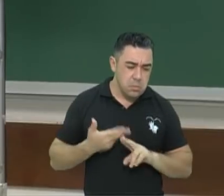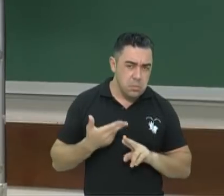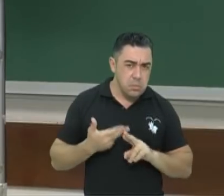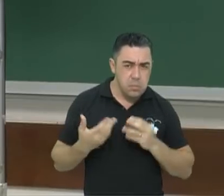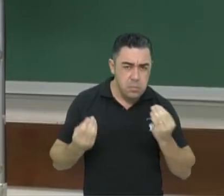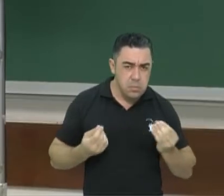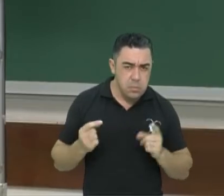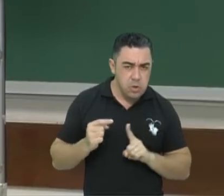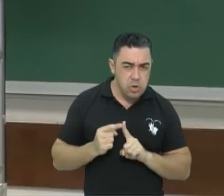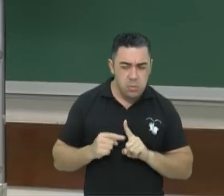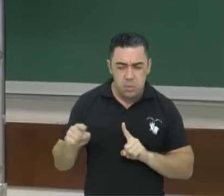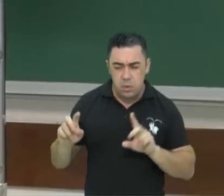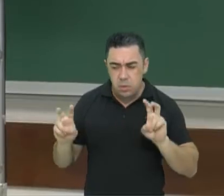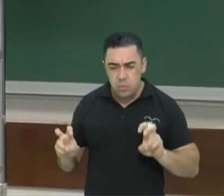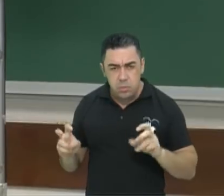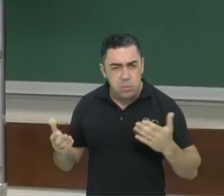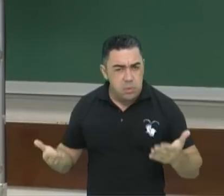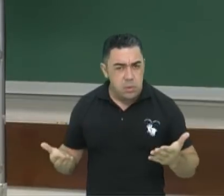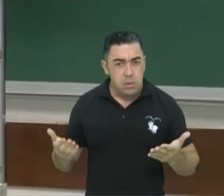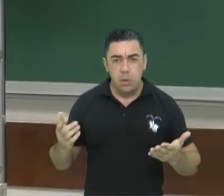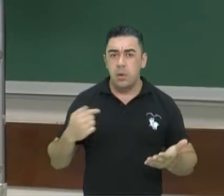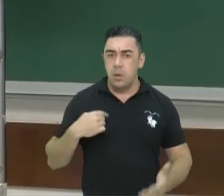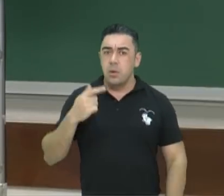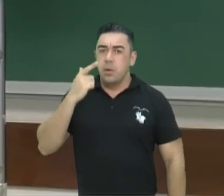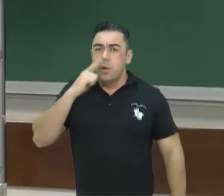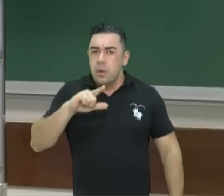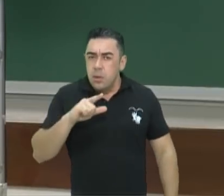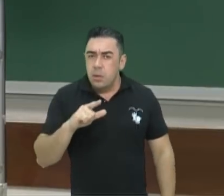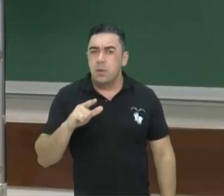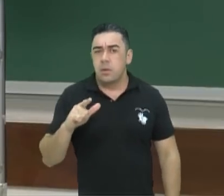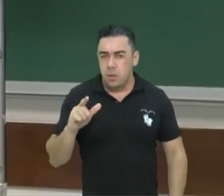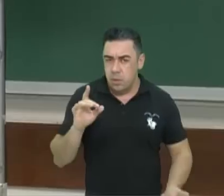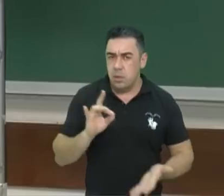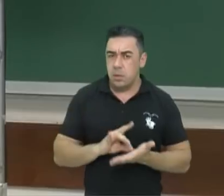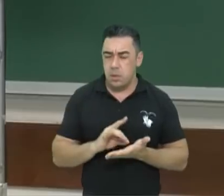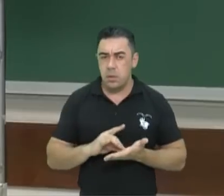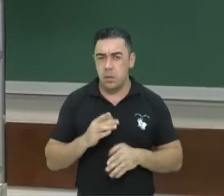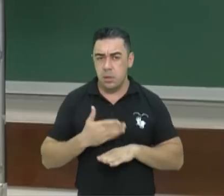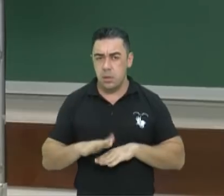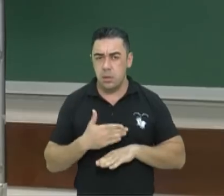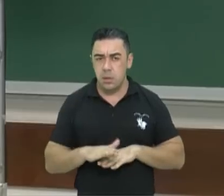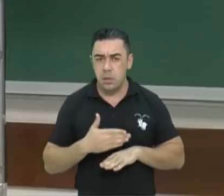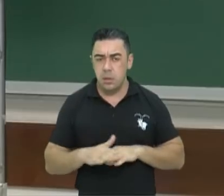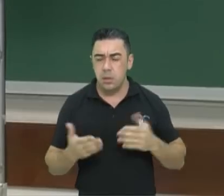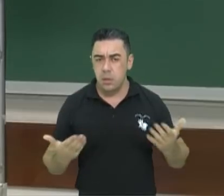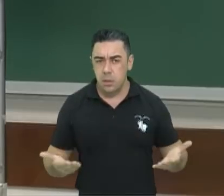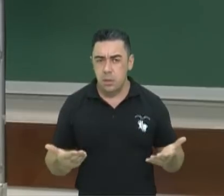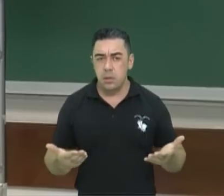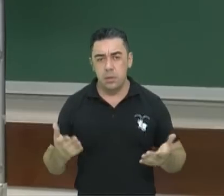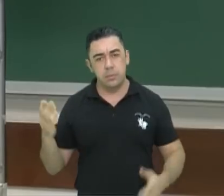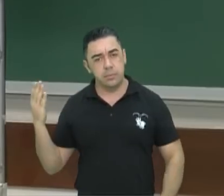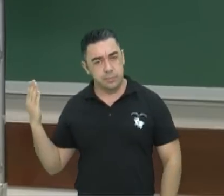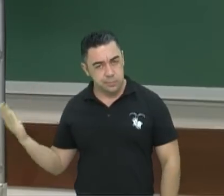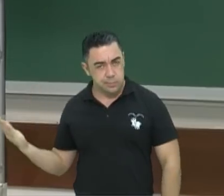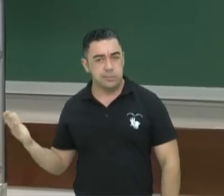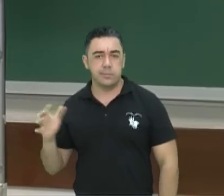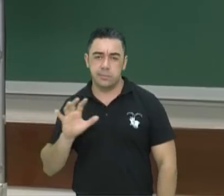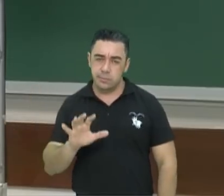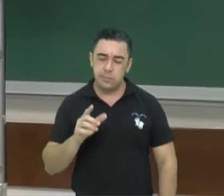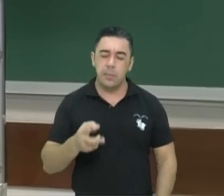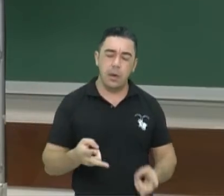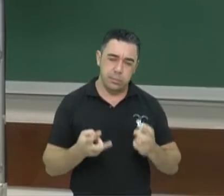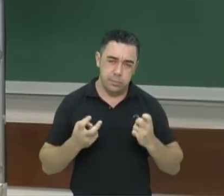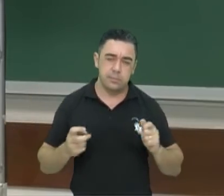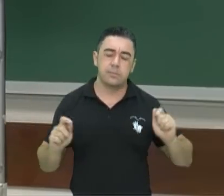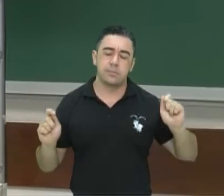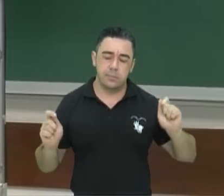de assunto? Será que um dia eu vou conseguir realmente pôr em prática, né? Então, assim você